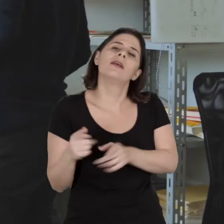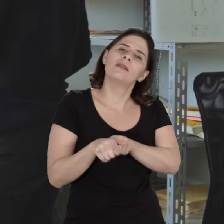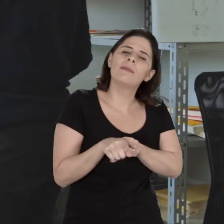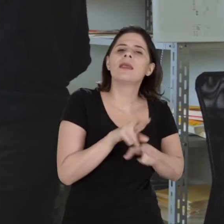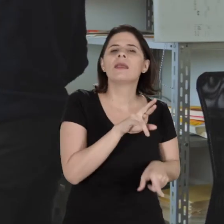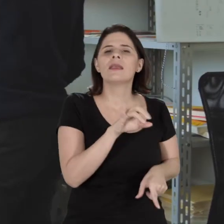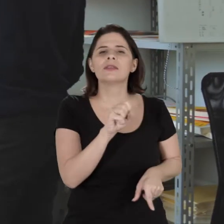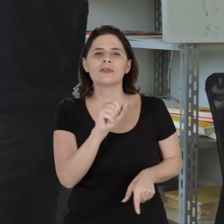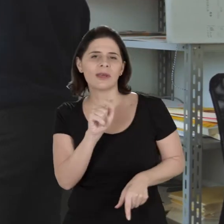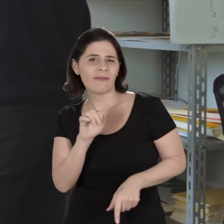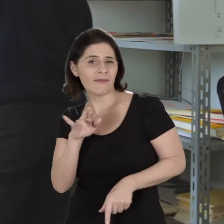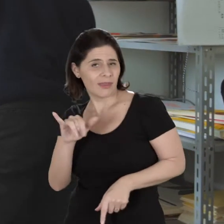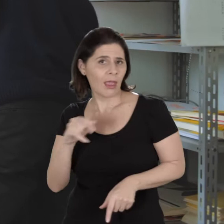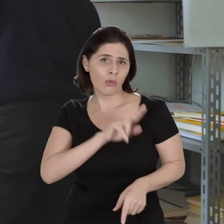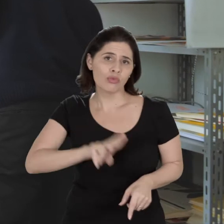risografia também.